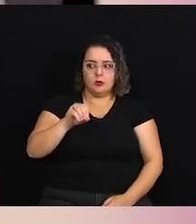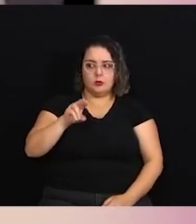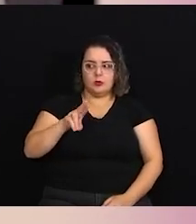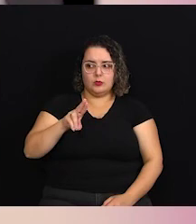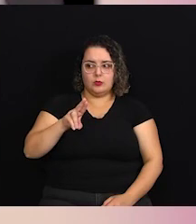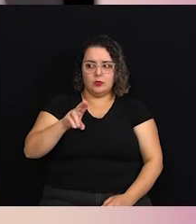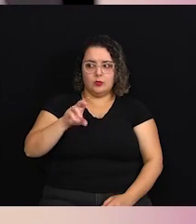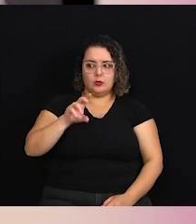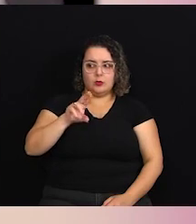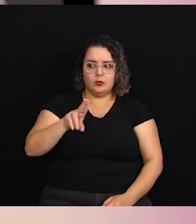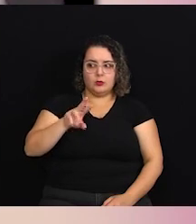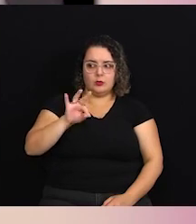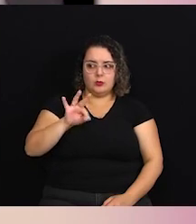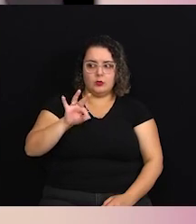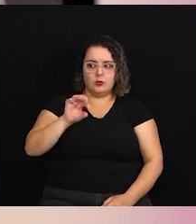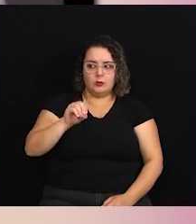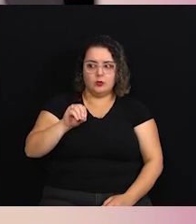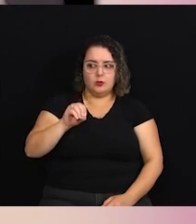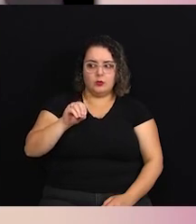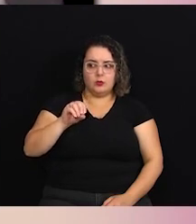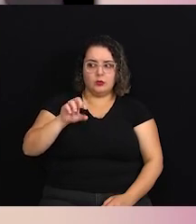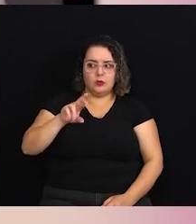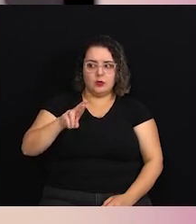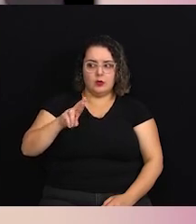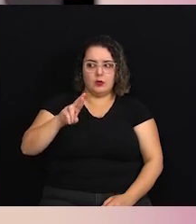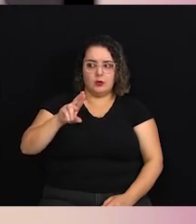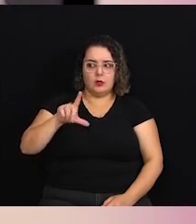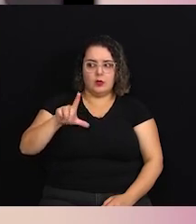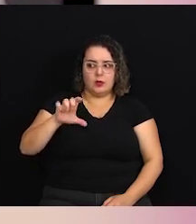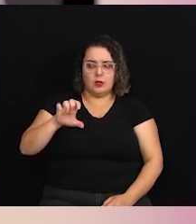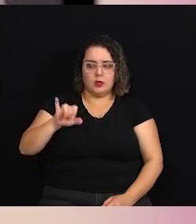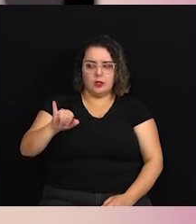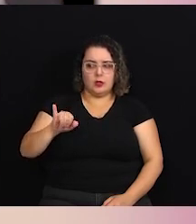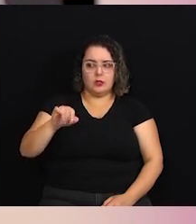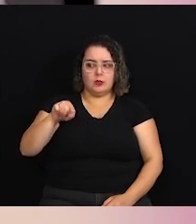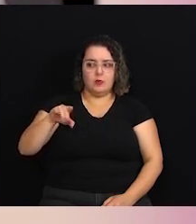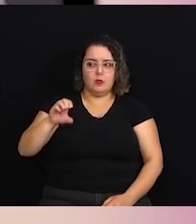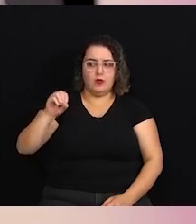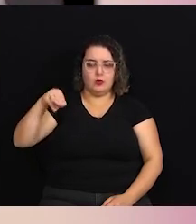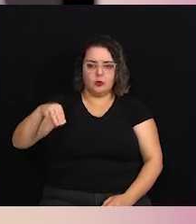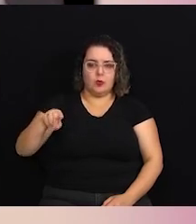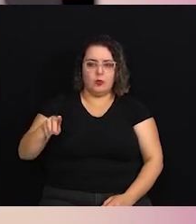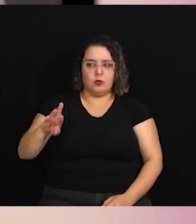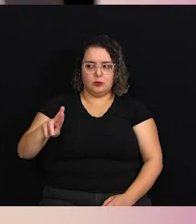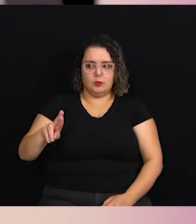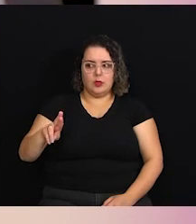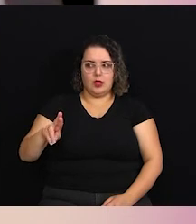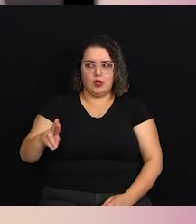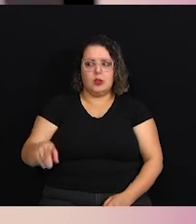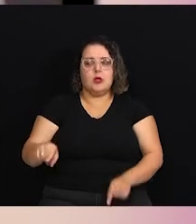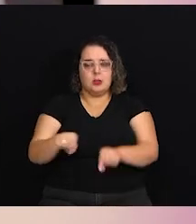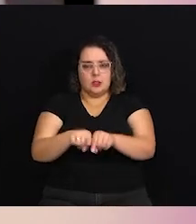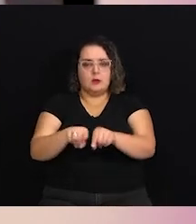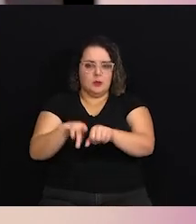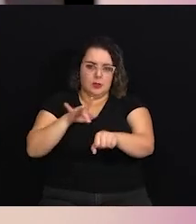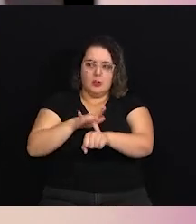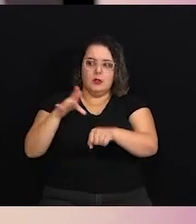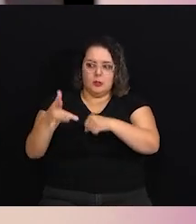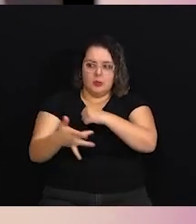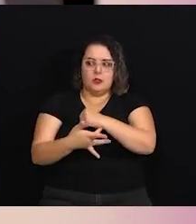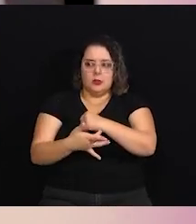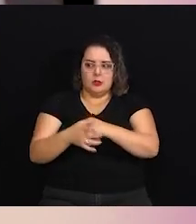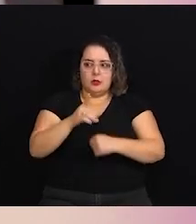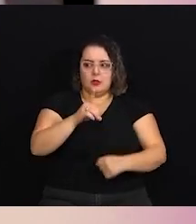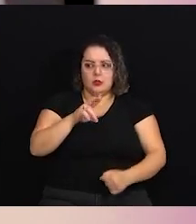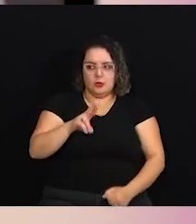www.dr é ver o RL. Com.br E também todas as mídias sociais